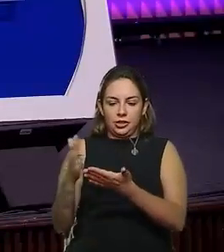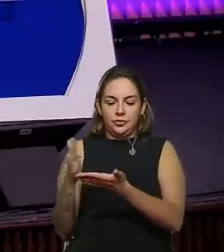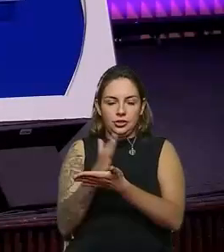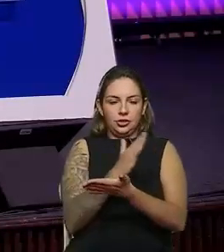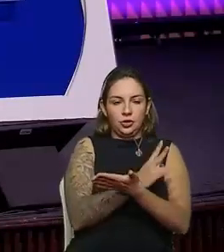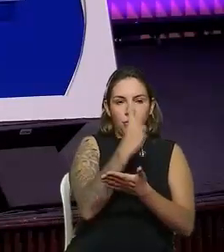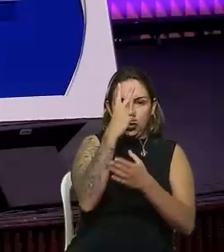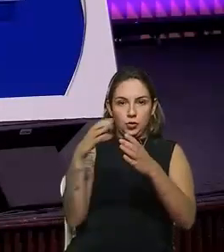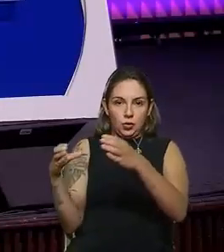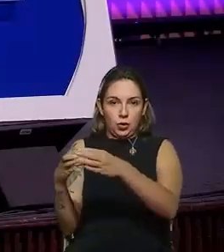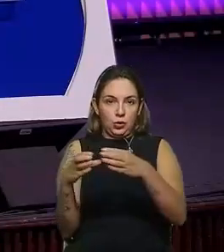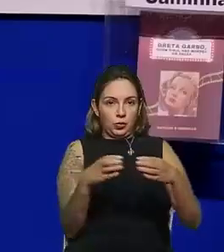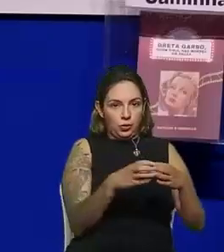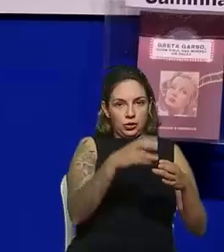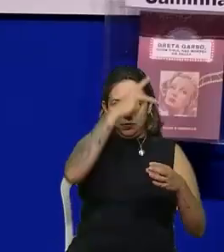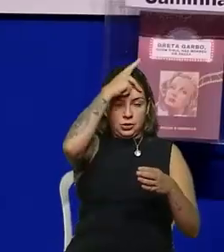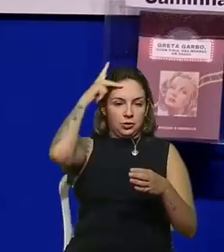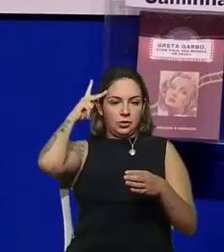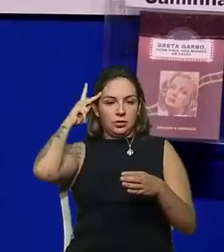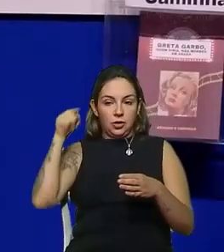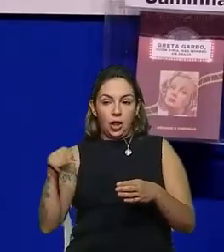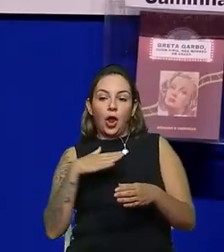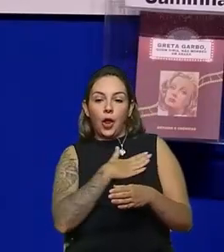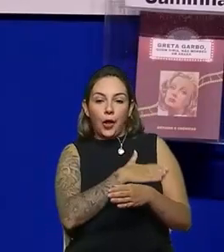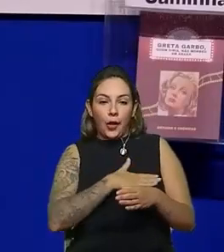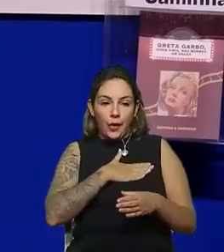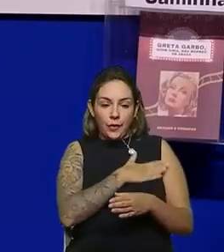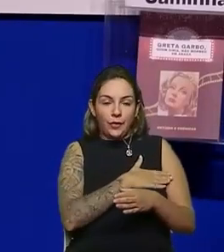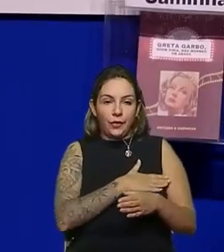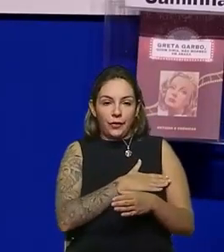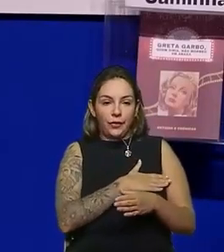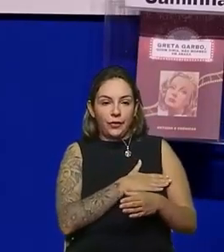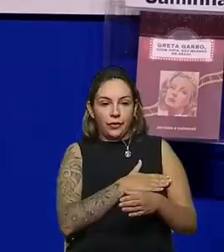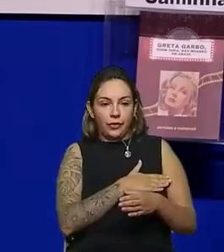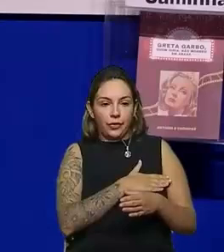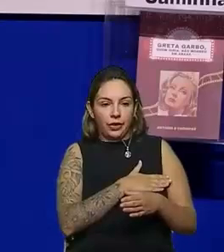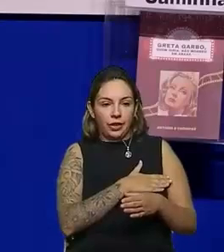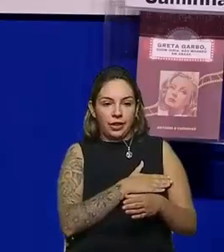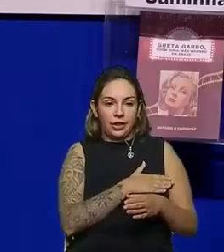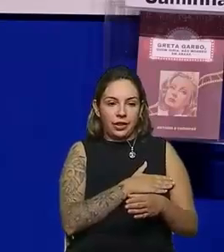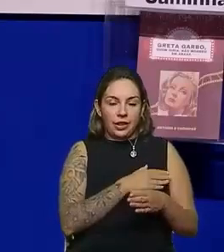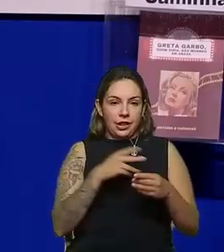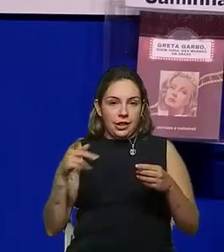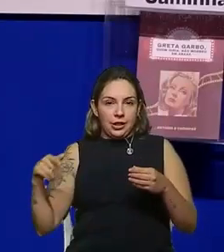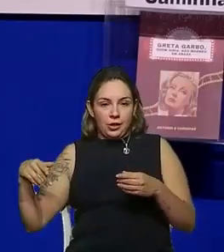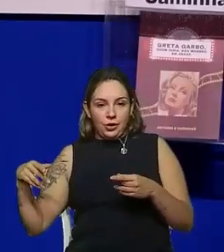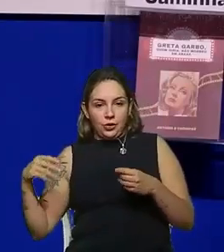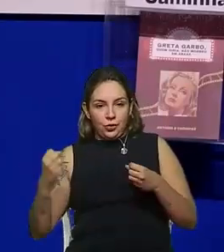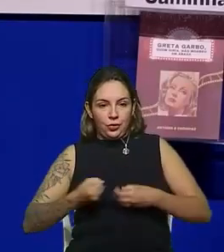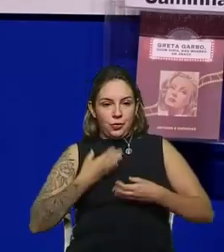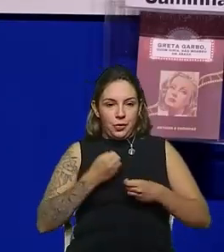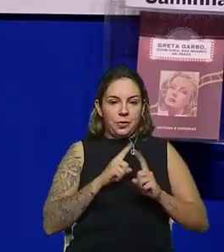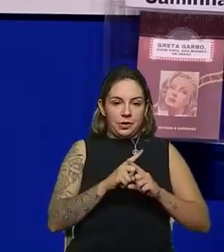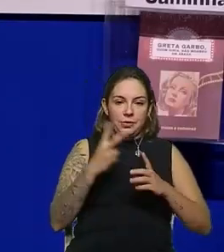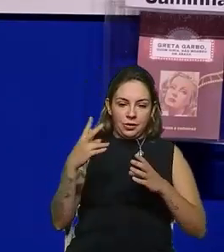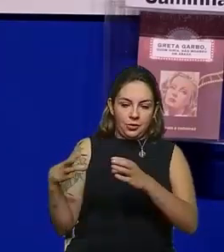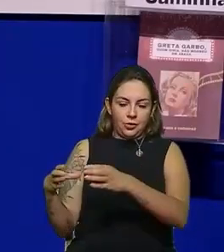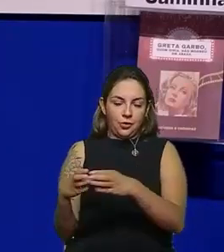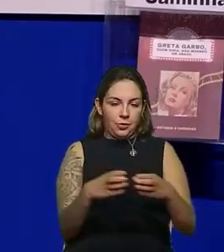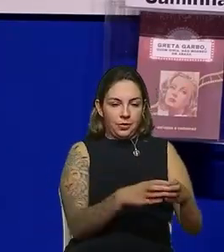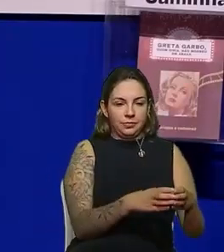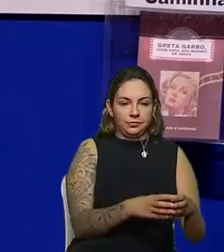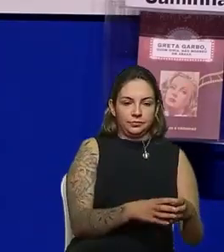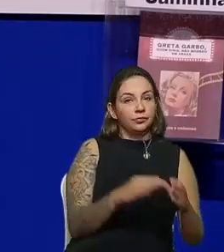entre 2 grupos de pessoas, aquelas que gostavam do poema no meio do caminho e aquelas que detestavam o poema. Podemos dizer que também há 2 grupos: aqueles